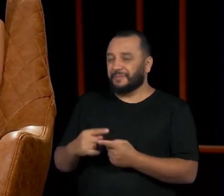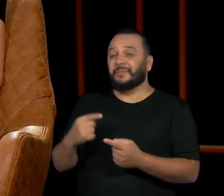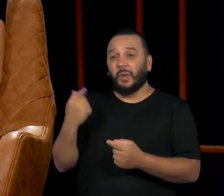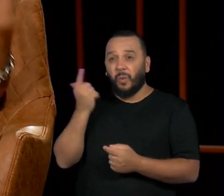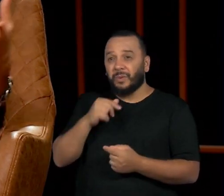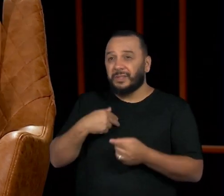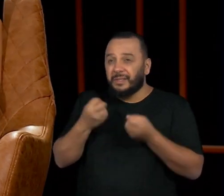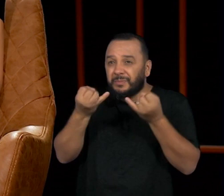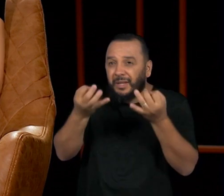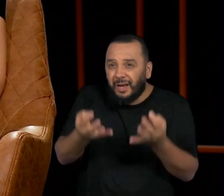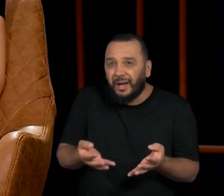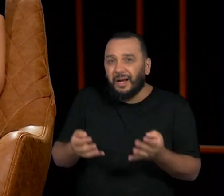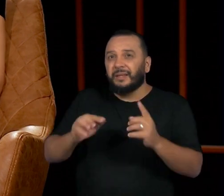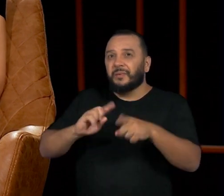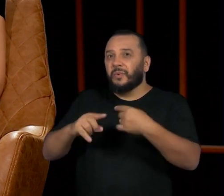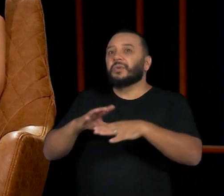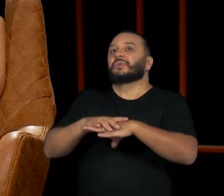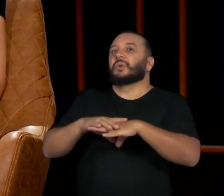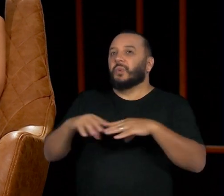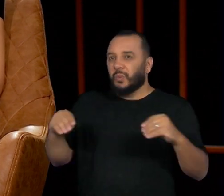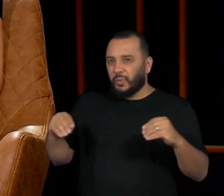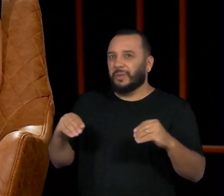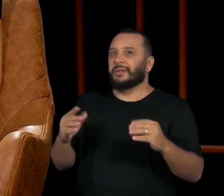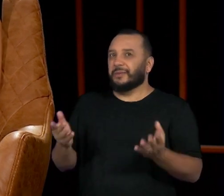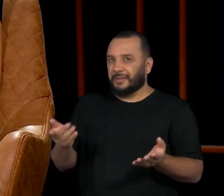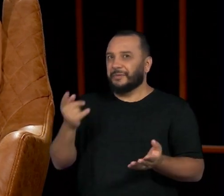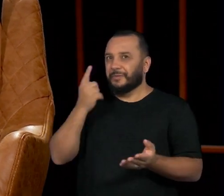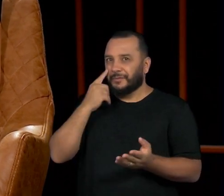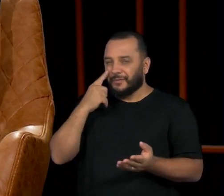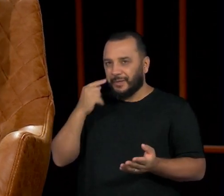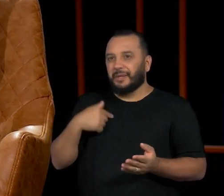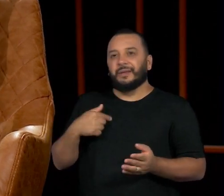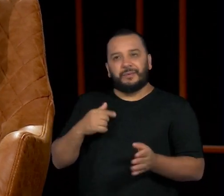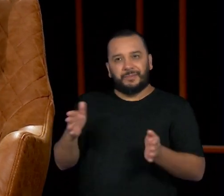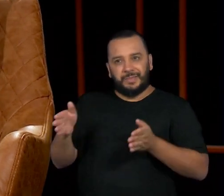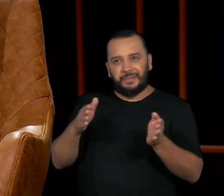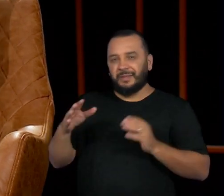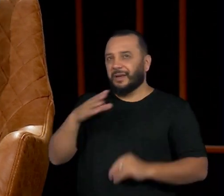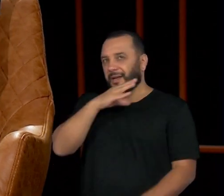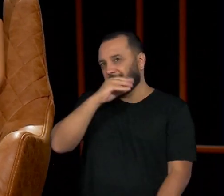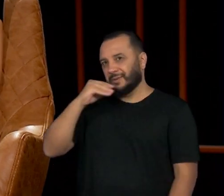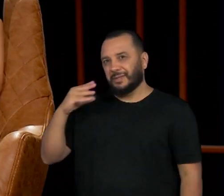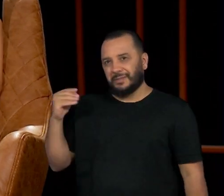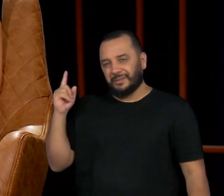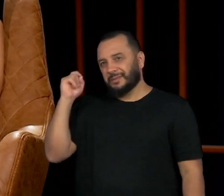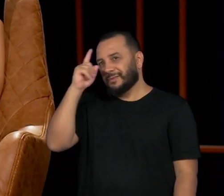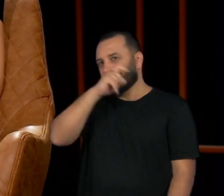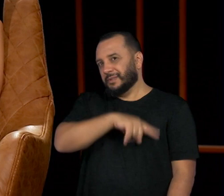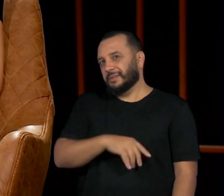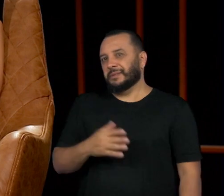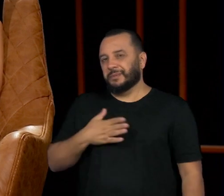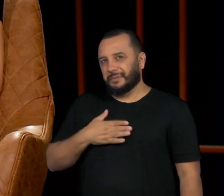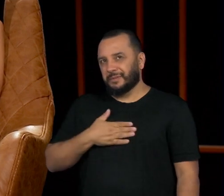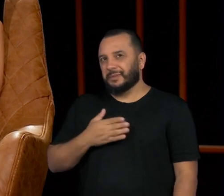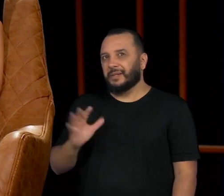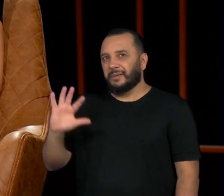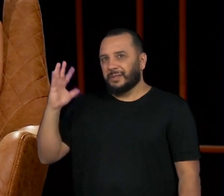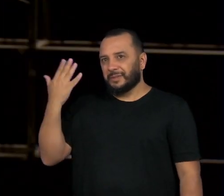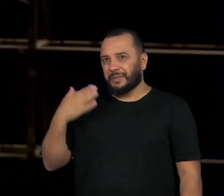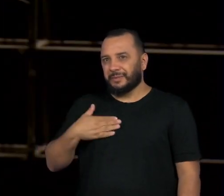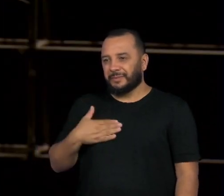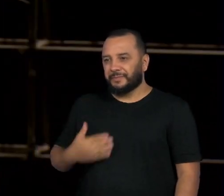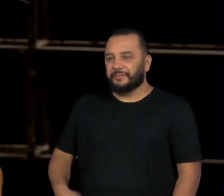isso e de cura também. Então, vocês veem aí que foi uma adolescência bastante intensa, né, de